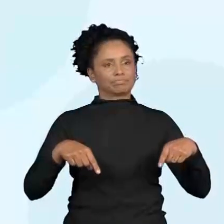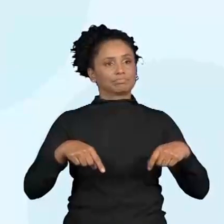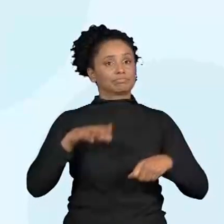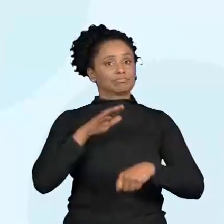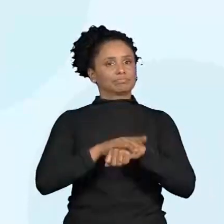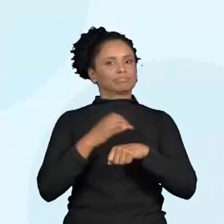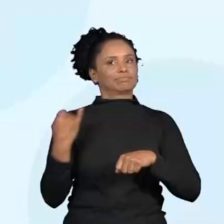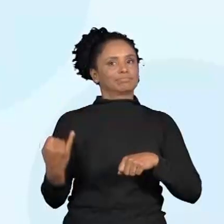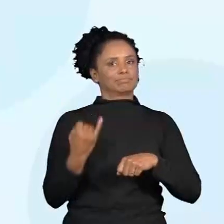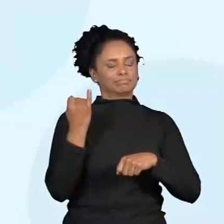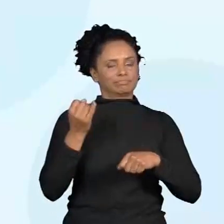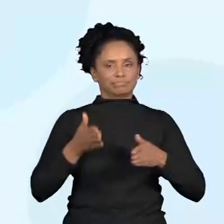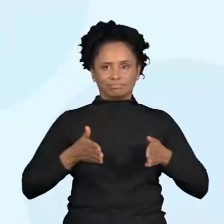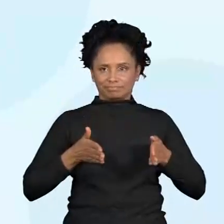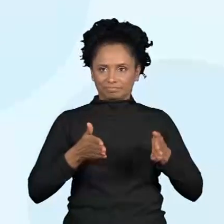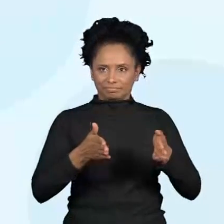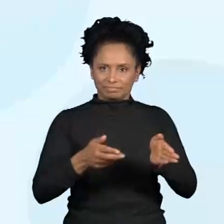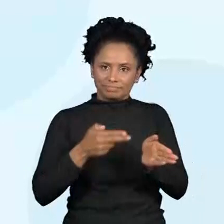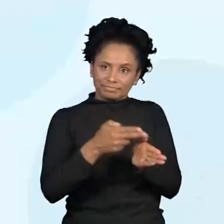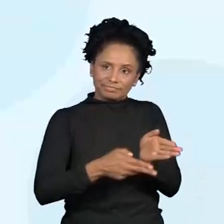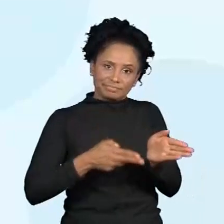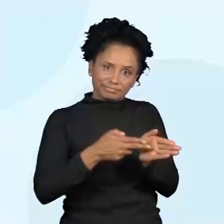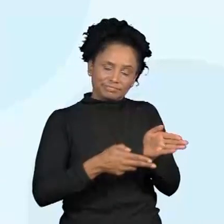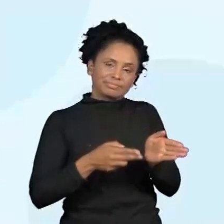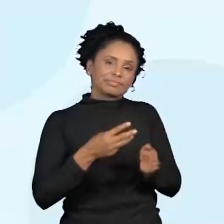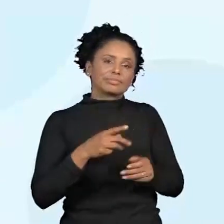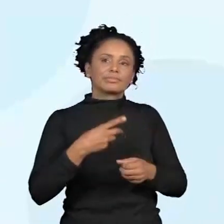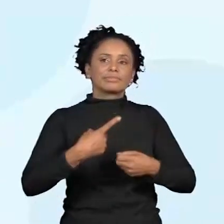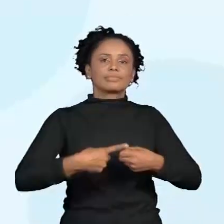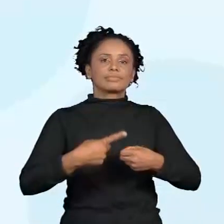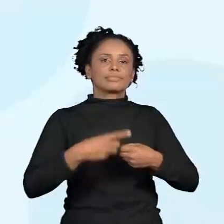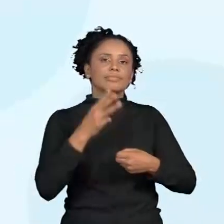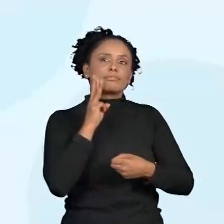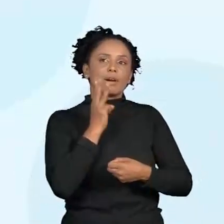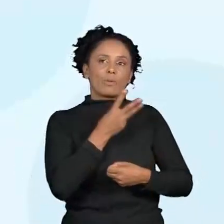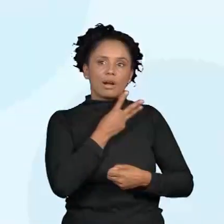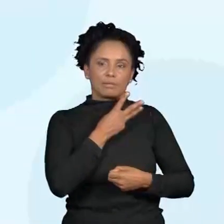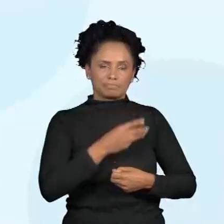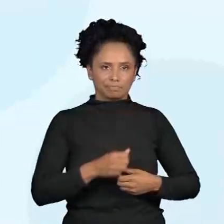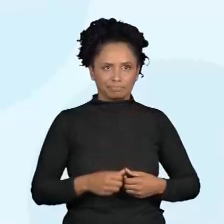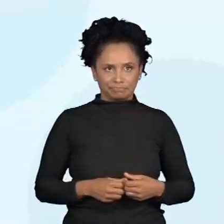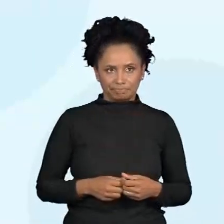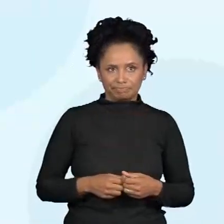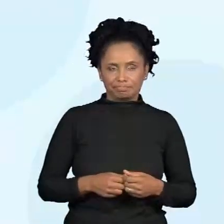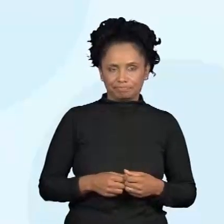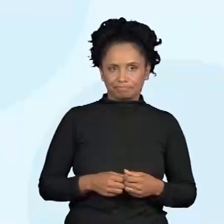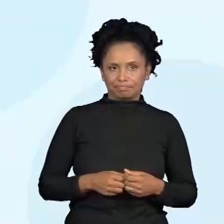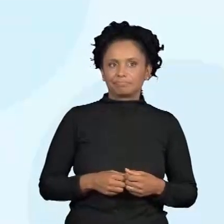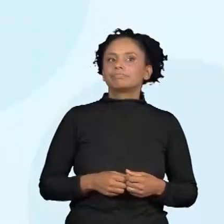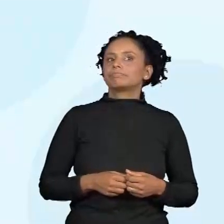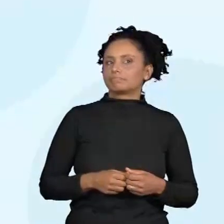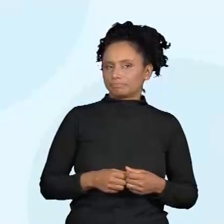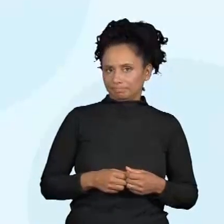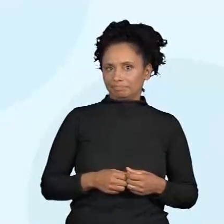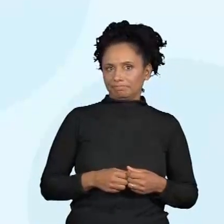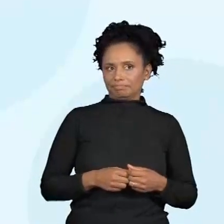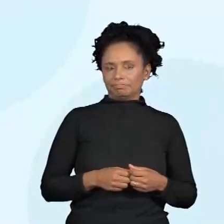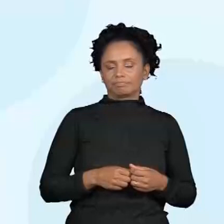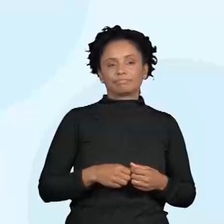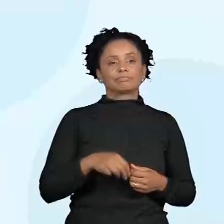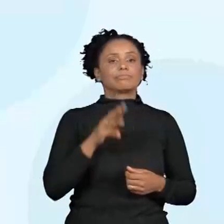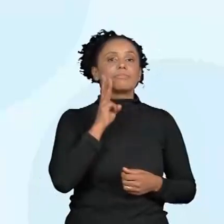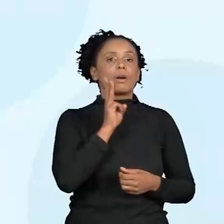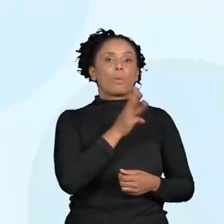da estrada de ferro de Mauá. Vou até grifar aqui que a gente vai ouvir falar muito sobre esse nome,